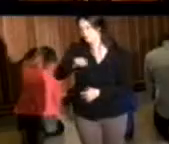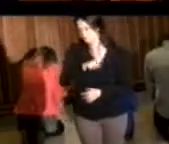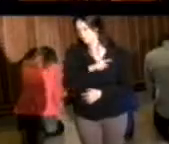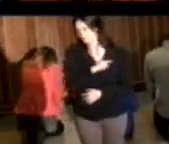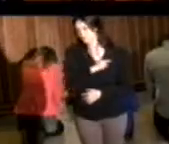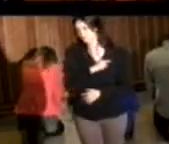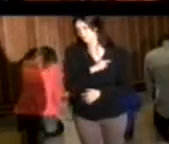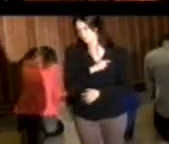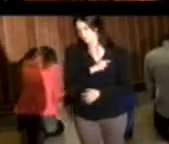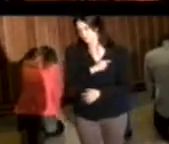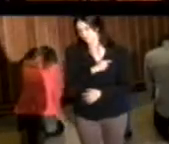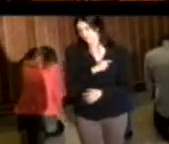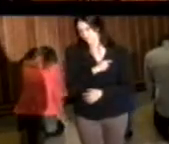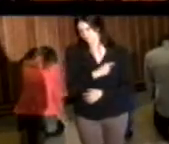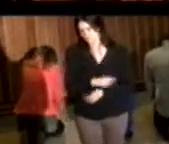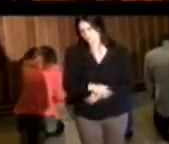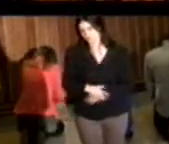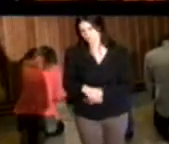Eu vou entregar, Senhor,